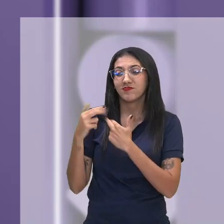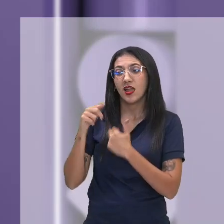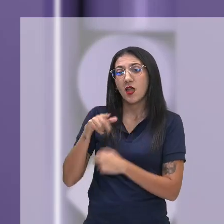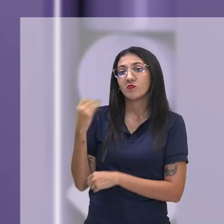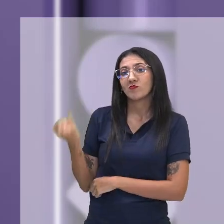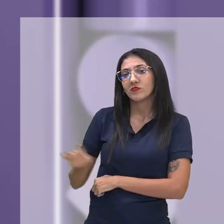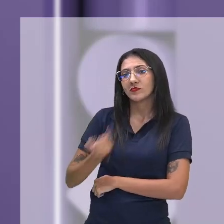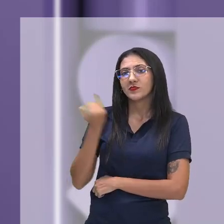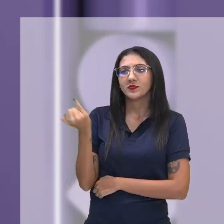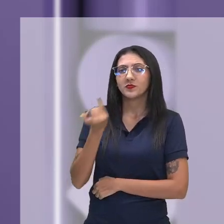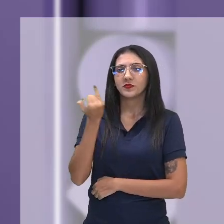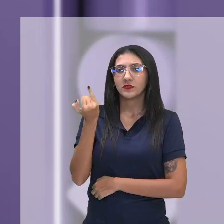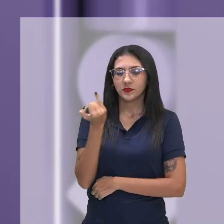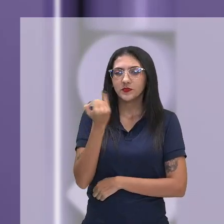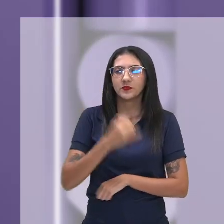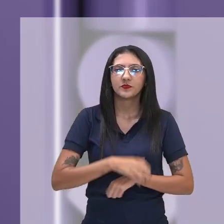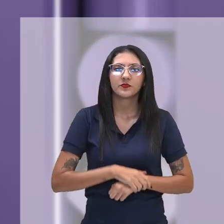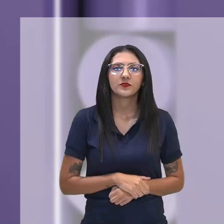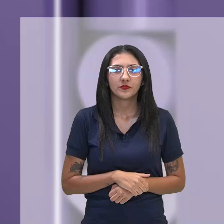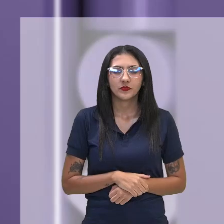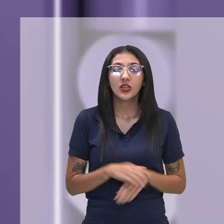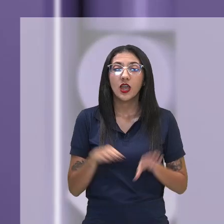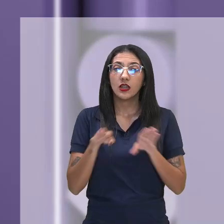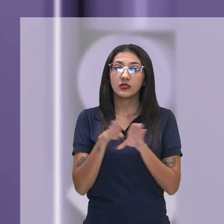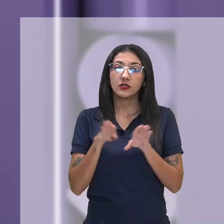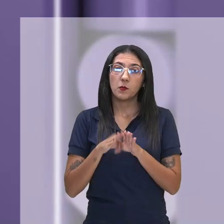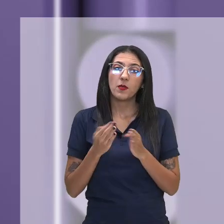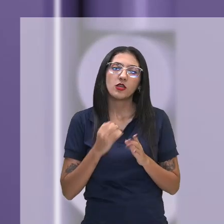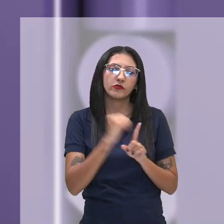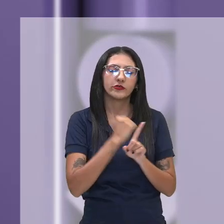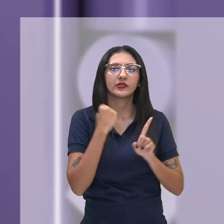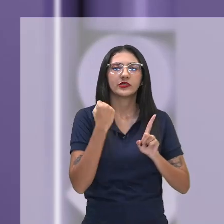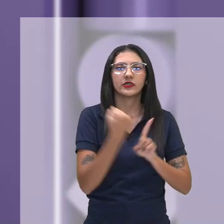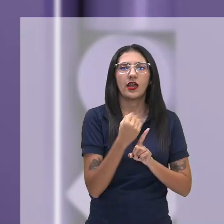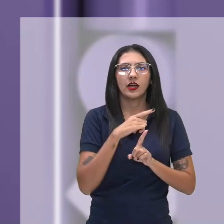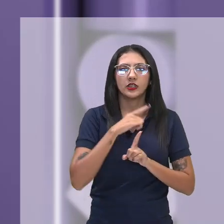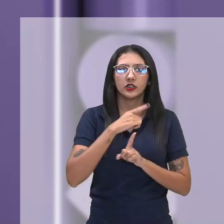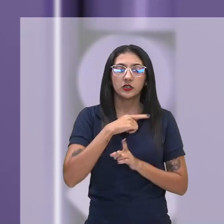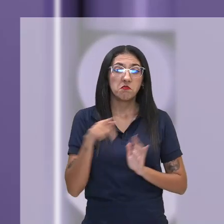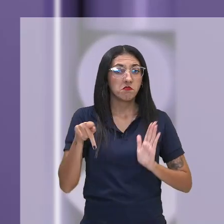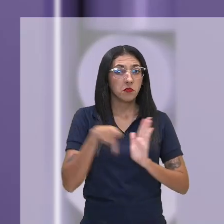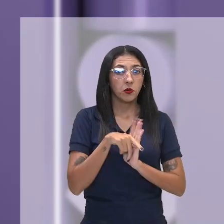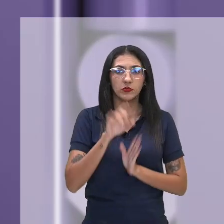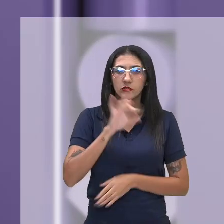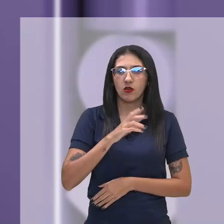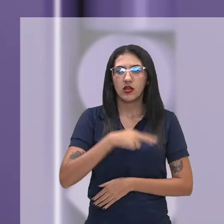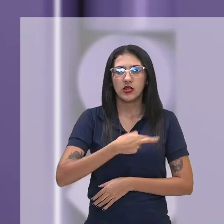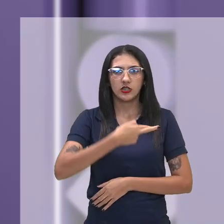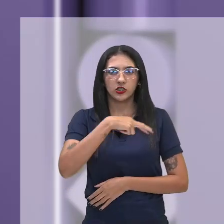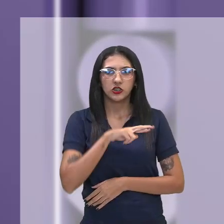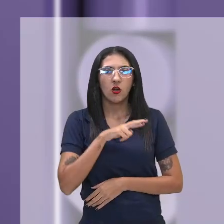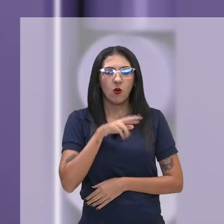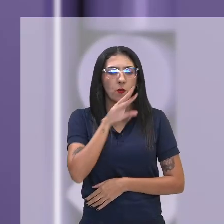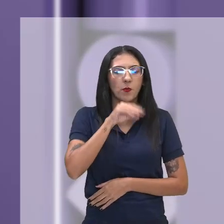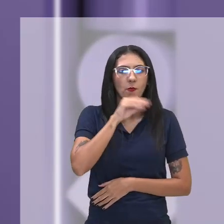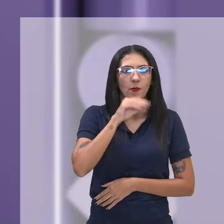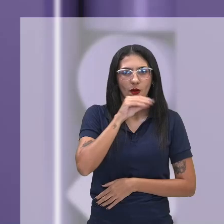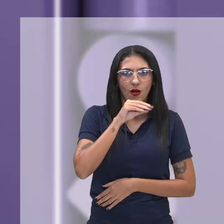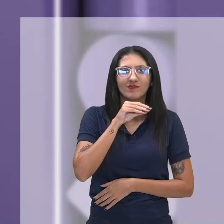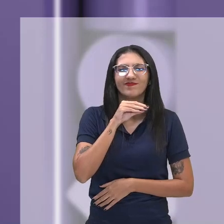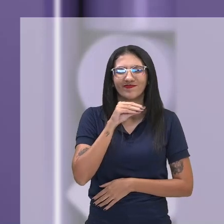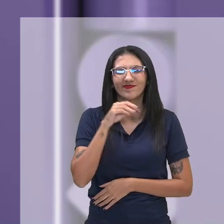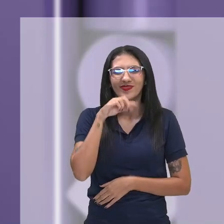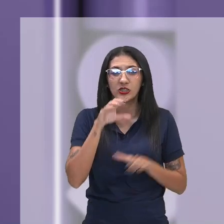importantíssimos. E nas sociedades que possuem tradições religiosas orais, os idosos, os mais velhos, eles